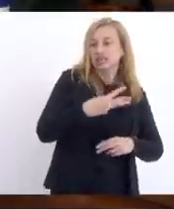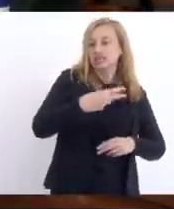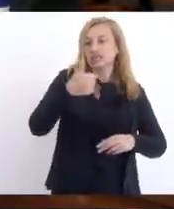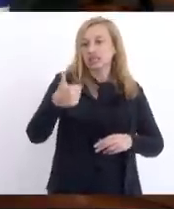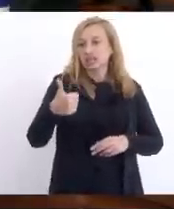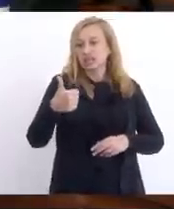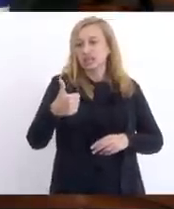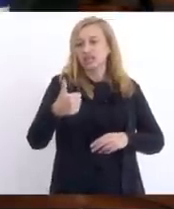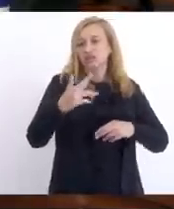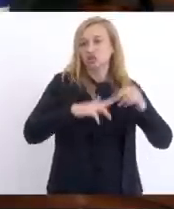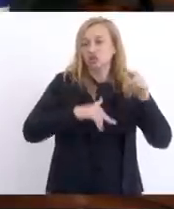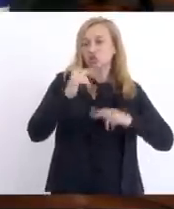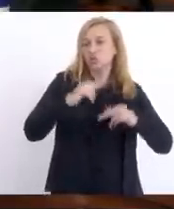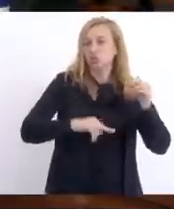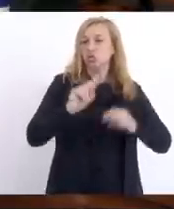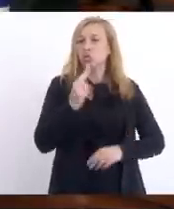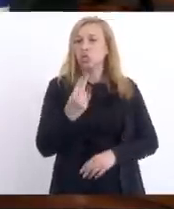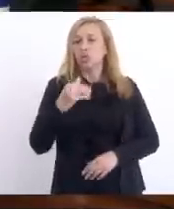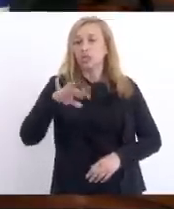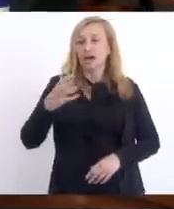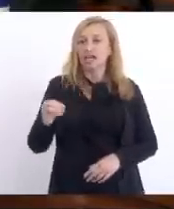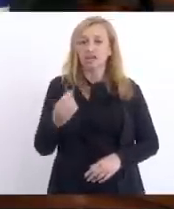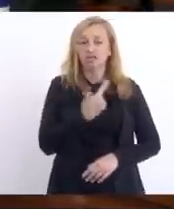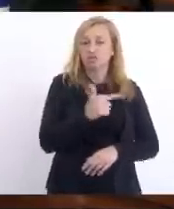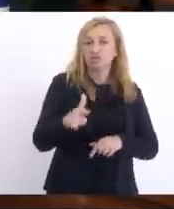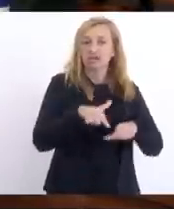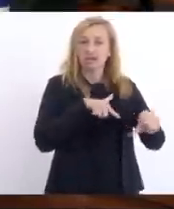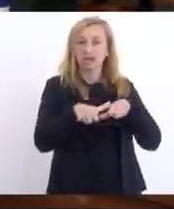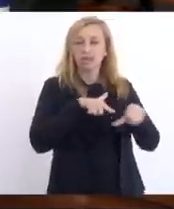dezembro, até 30 de março? Tem o dever de casa. Sem...